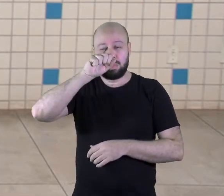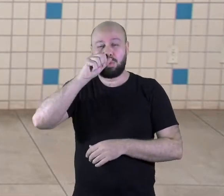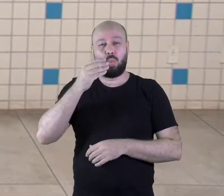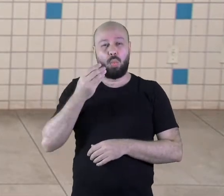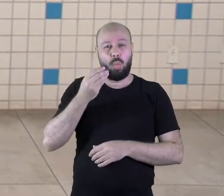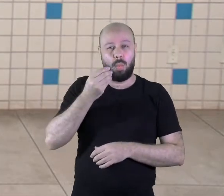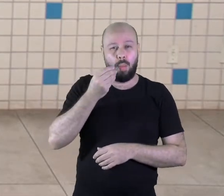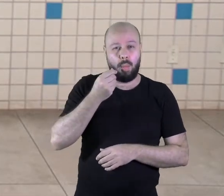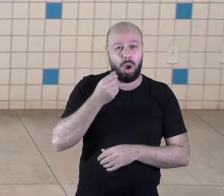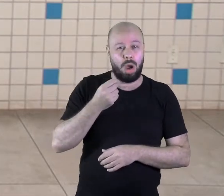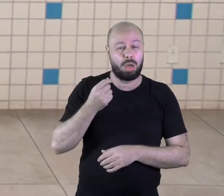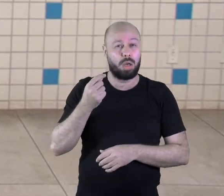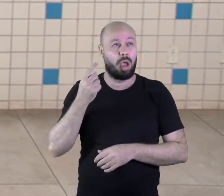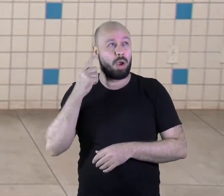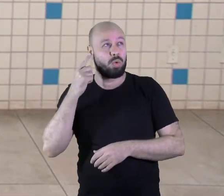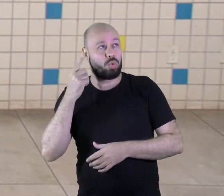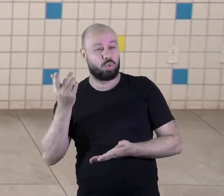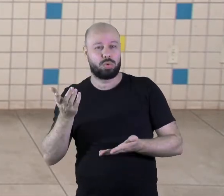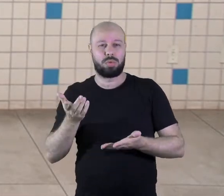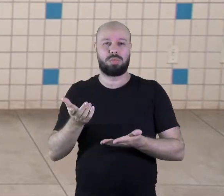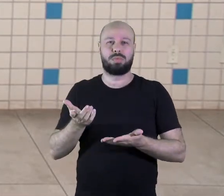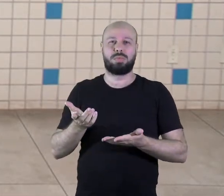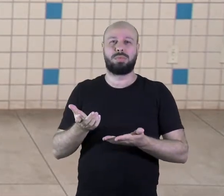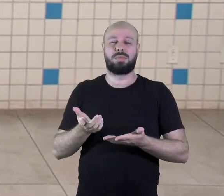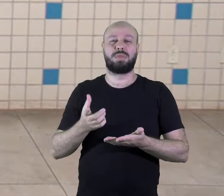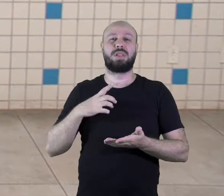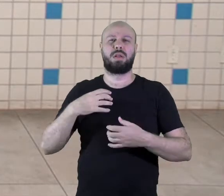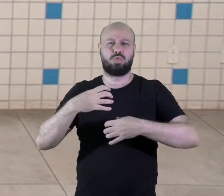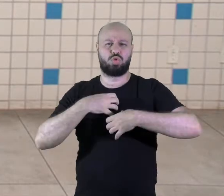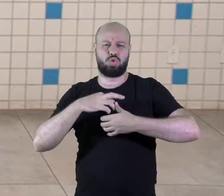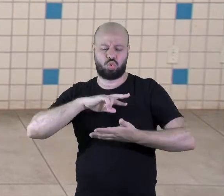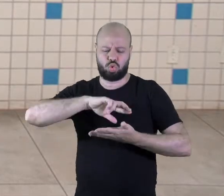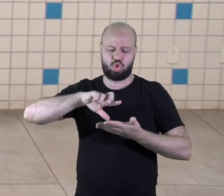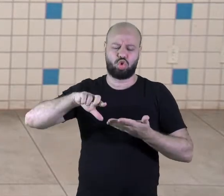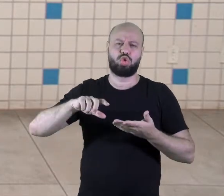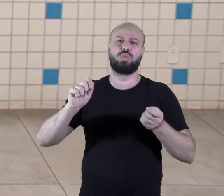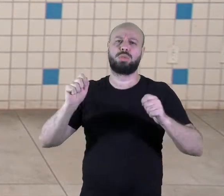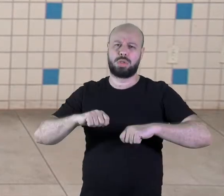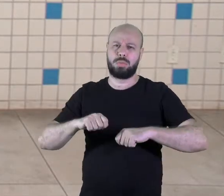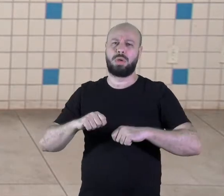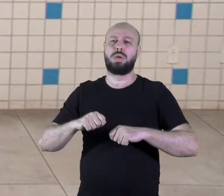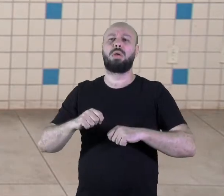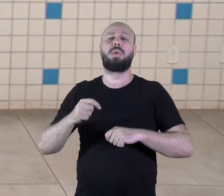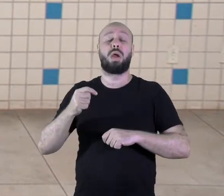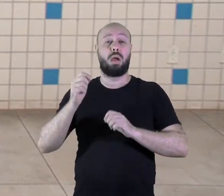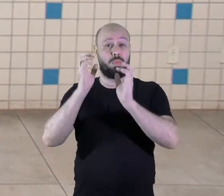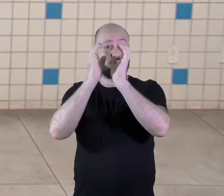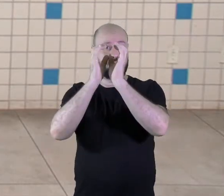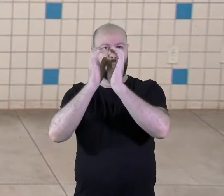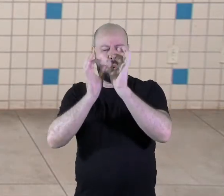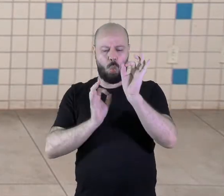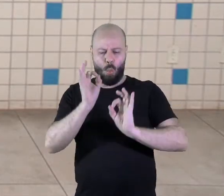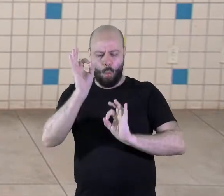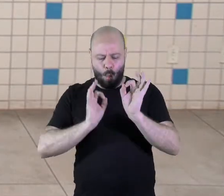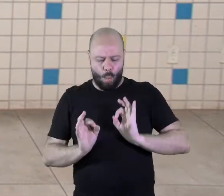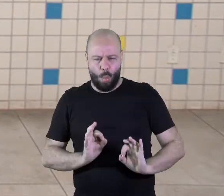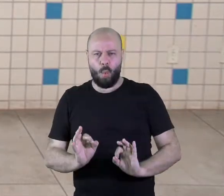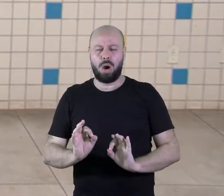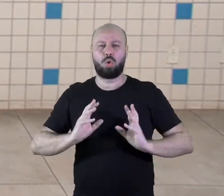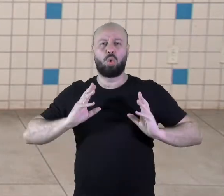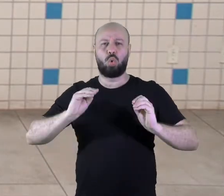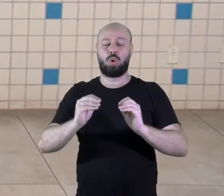também. E, além de todos esses sentidos, ele faz a coordenação. E também faz